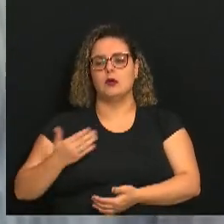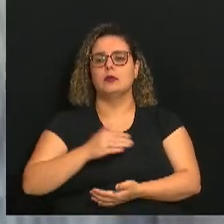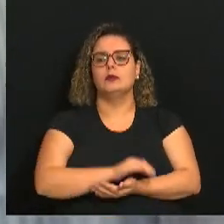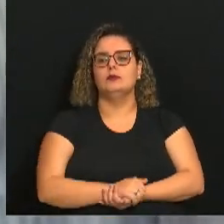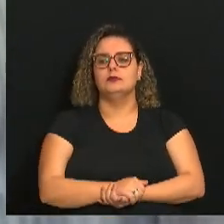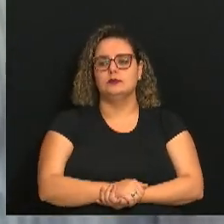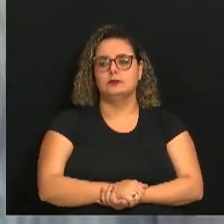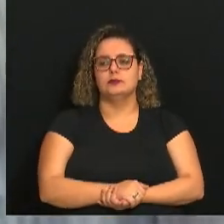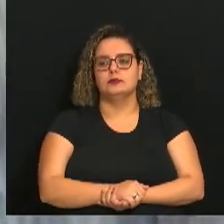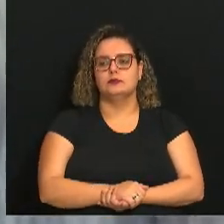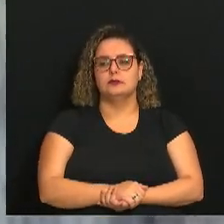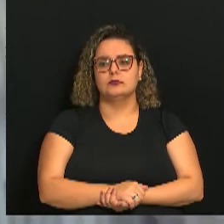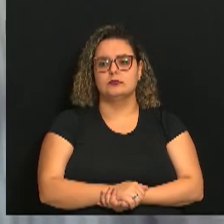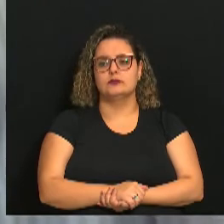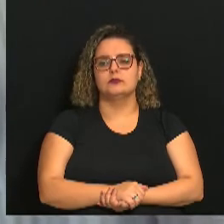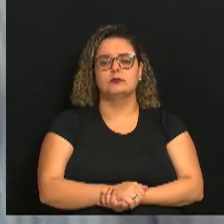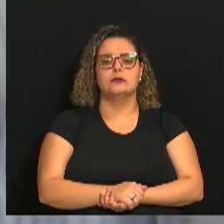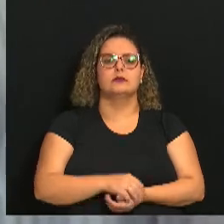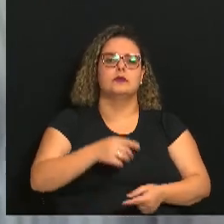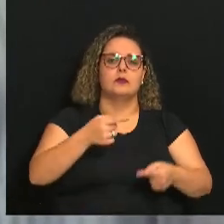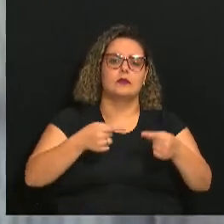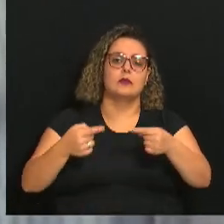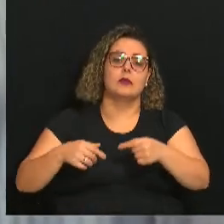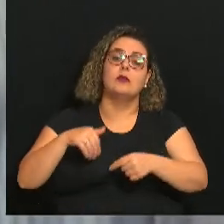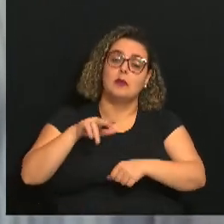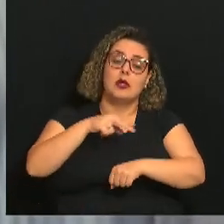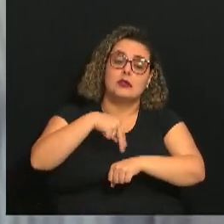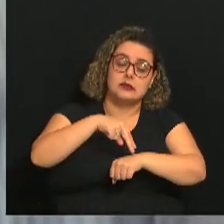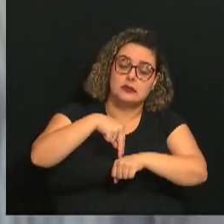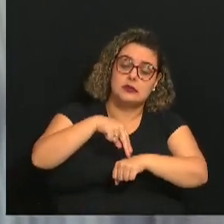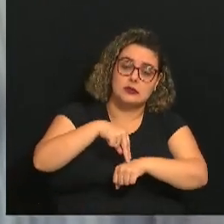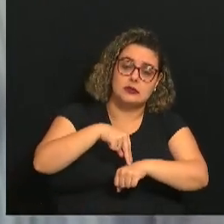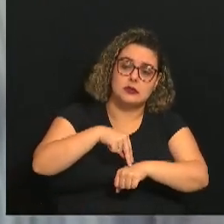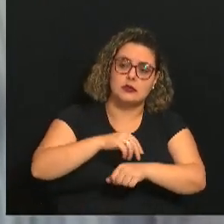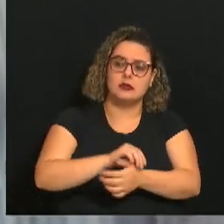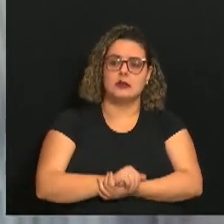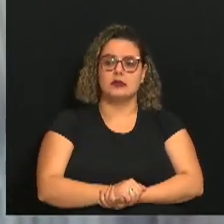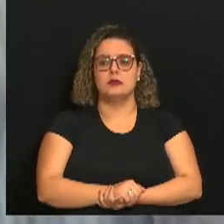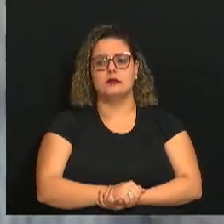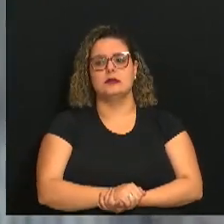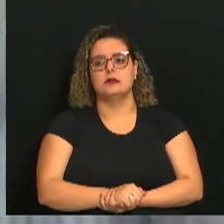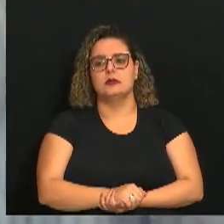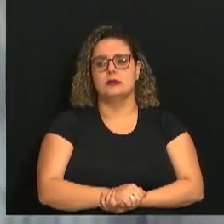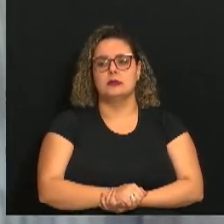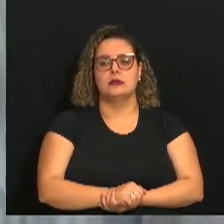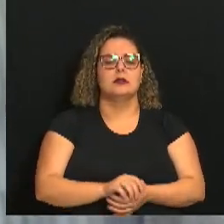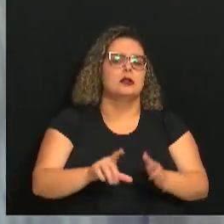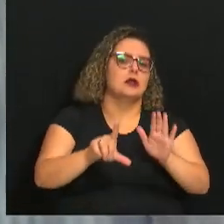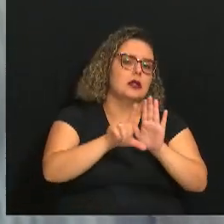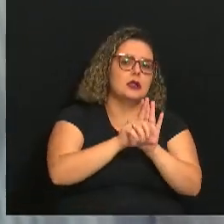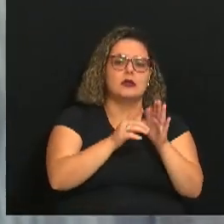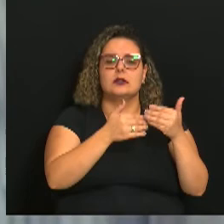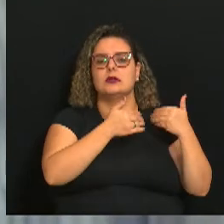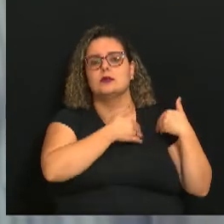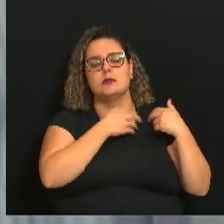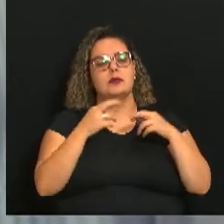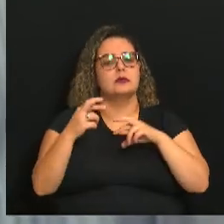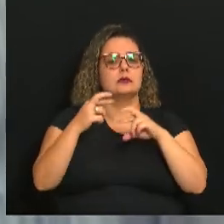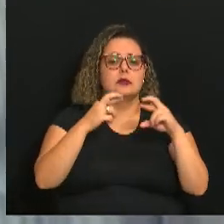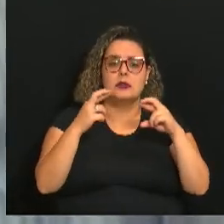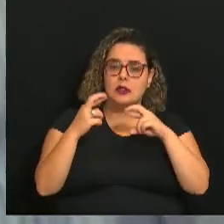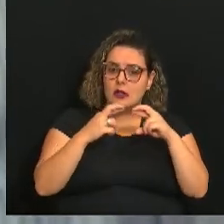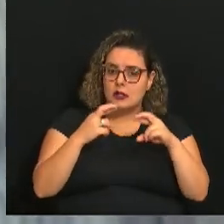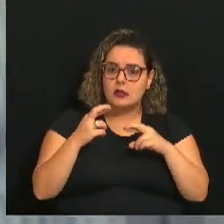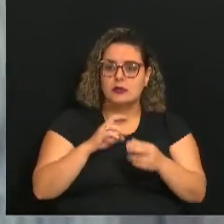com debates até, às vezes, mais nacionais, né? Sobre lei de responsabilidade fiscal,